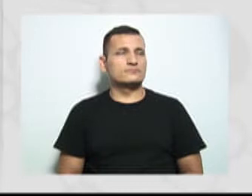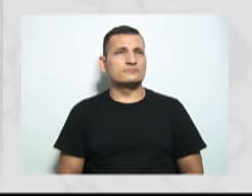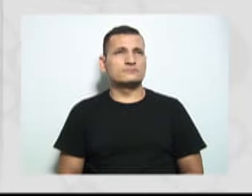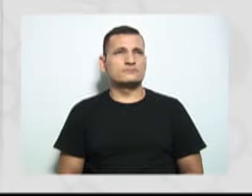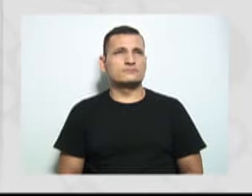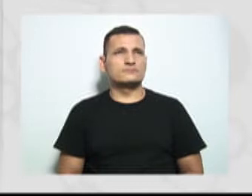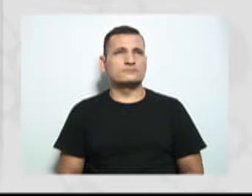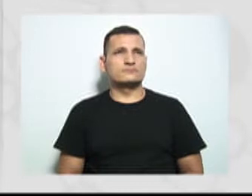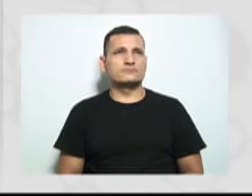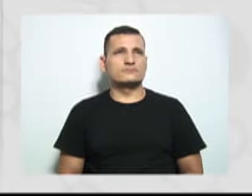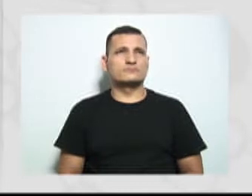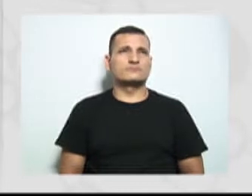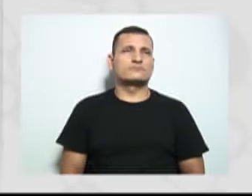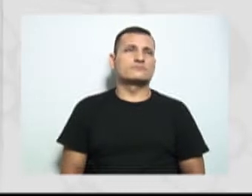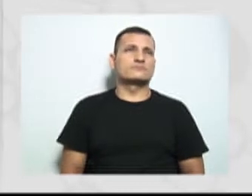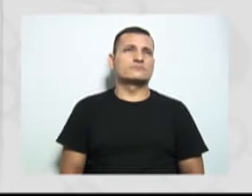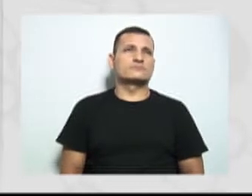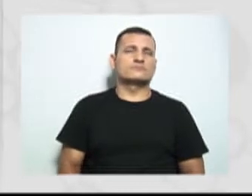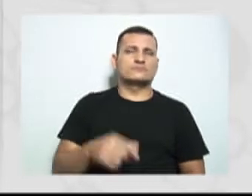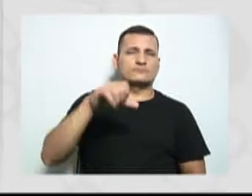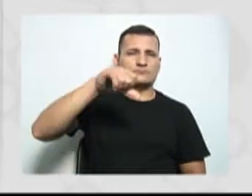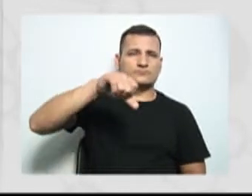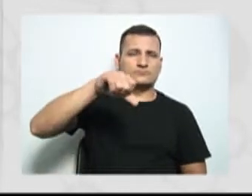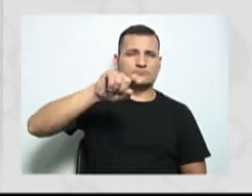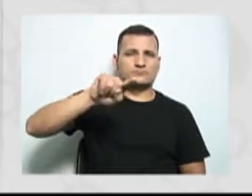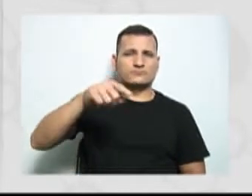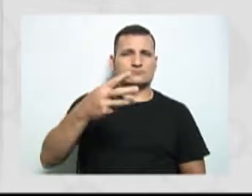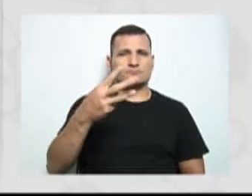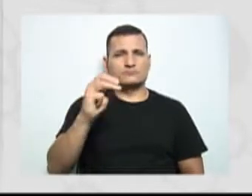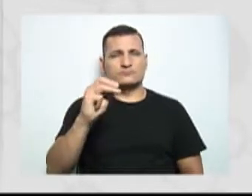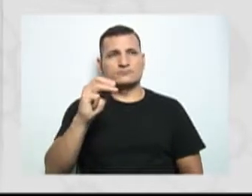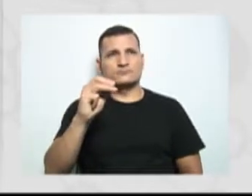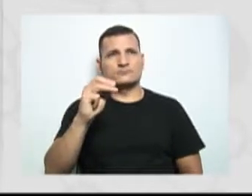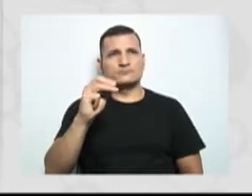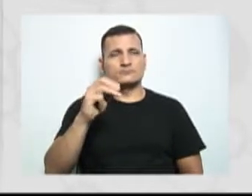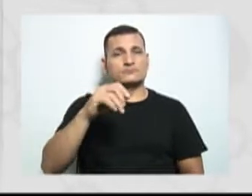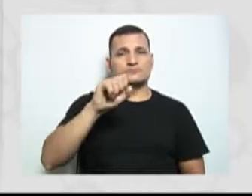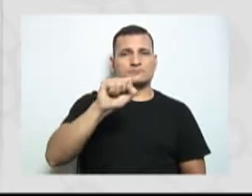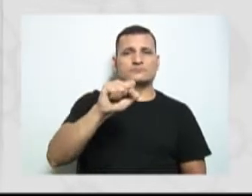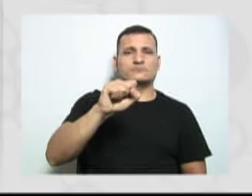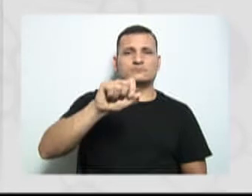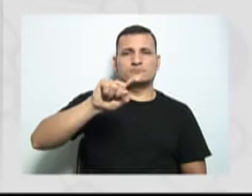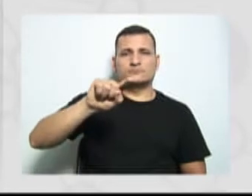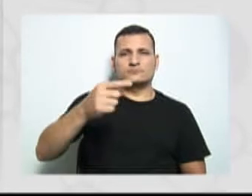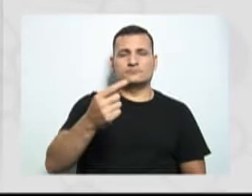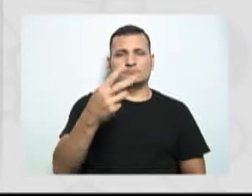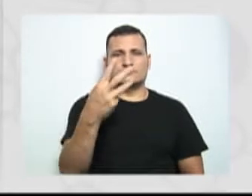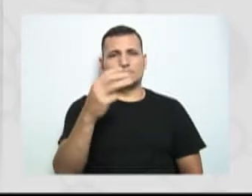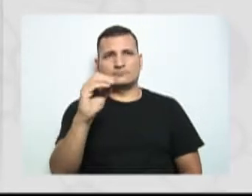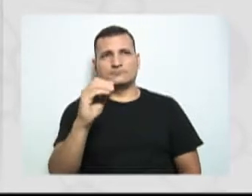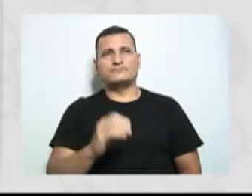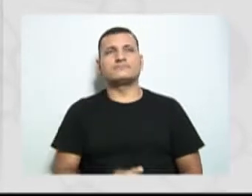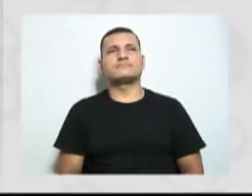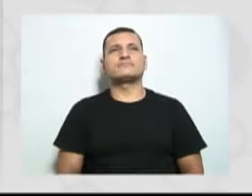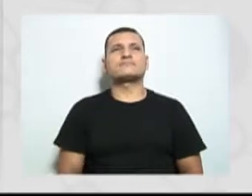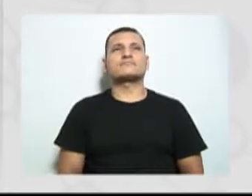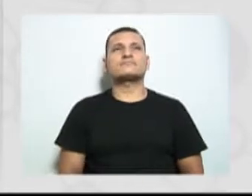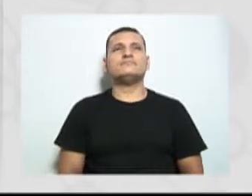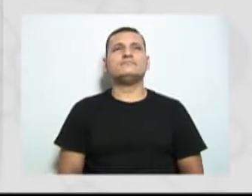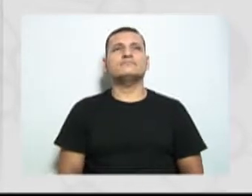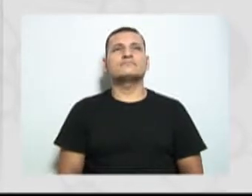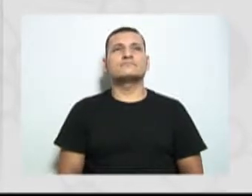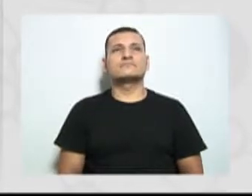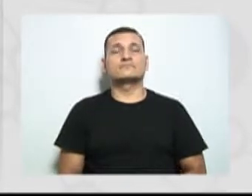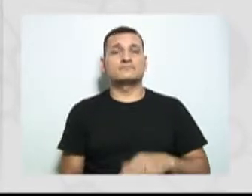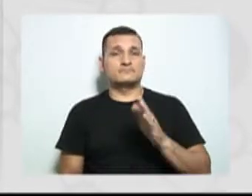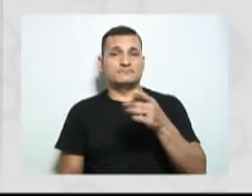Nós vamos ter 9,30? 11,70. 8,30. 8,30, isso mesmo. Sei que vocês aí já